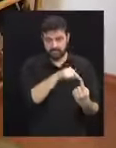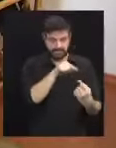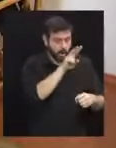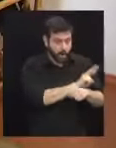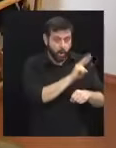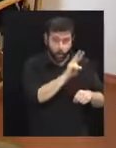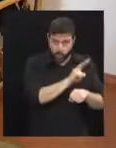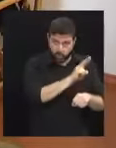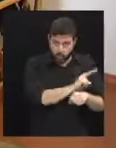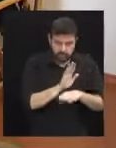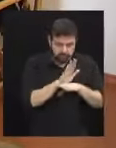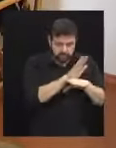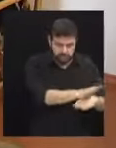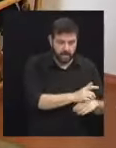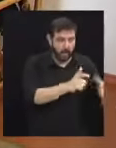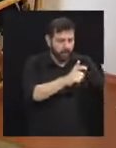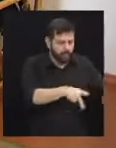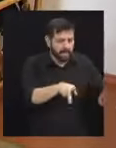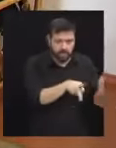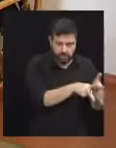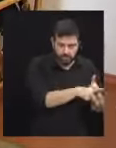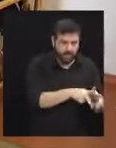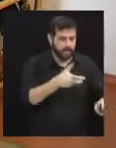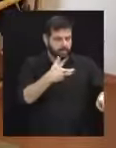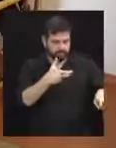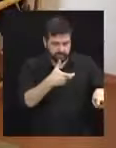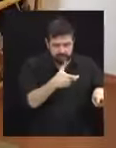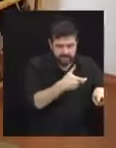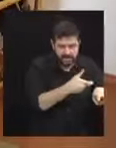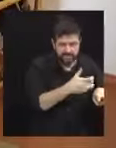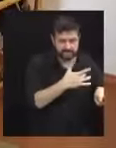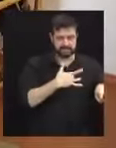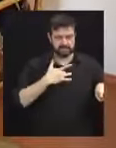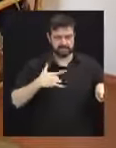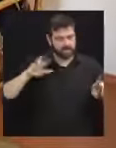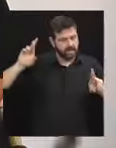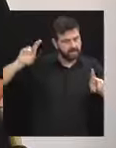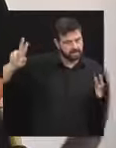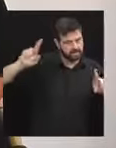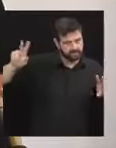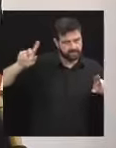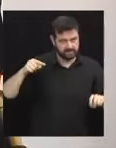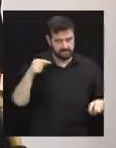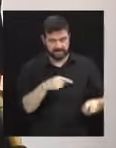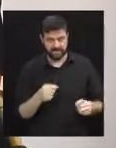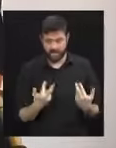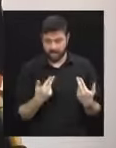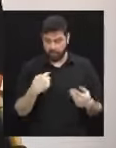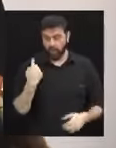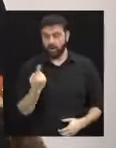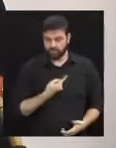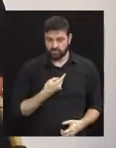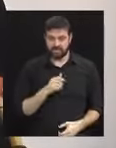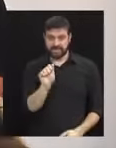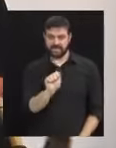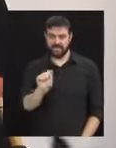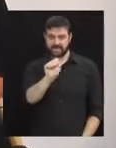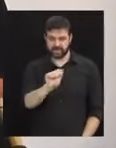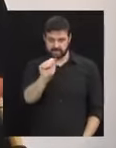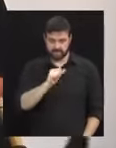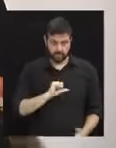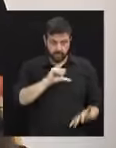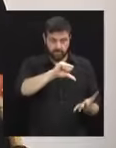cuidado, né? Ele tem um abrigo próprio, eles fazem vacinação, meio que o serviço da associação, né? E o